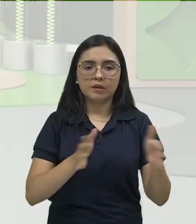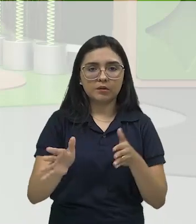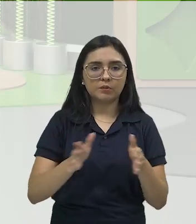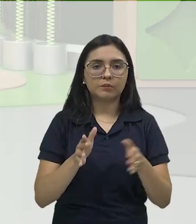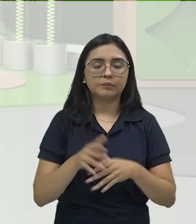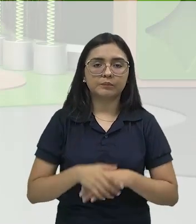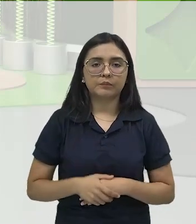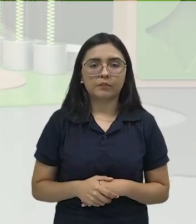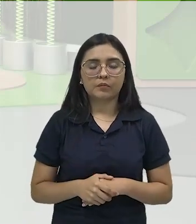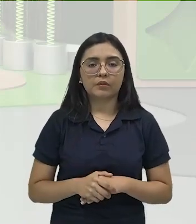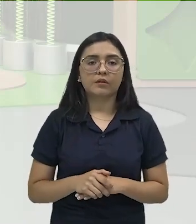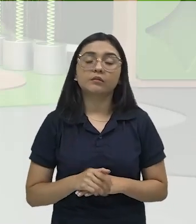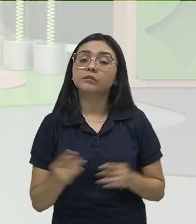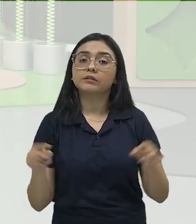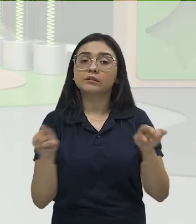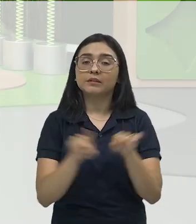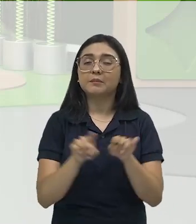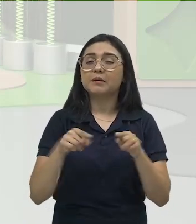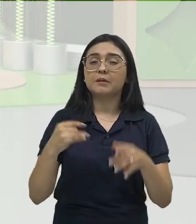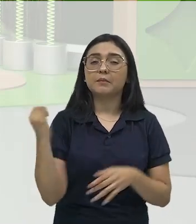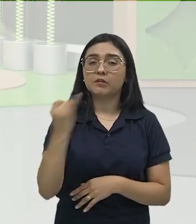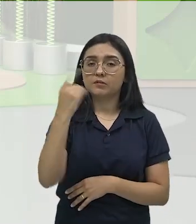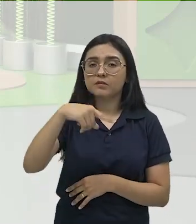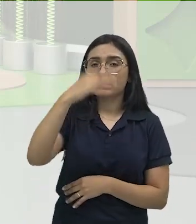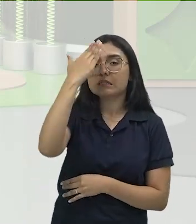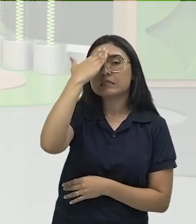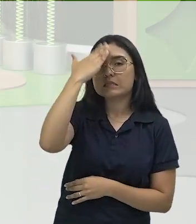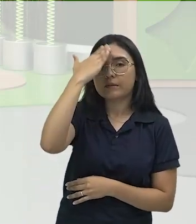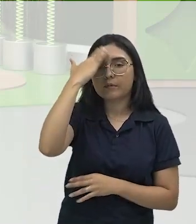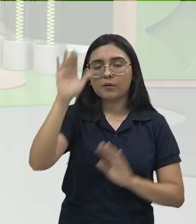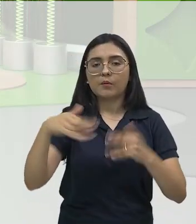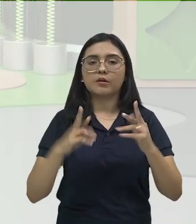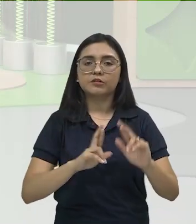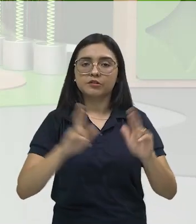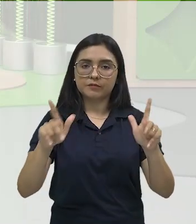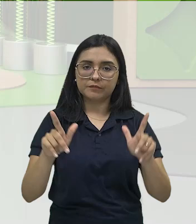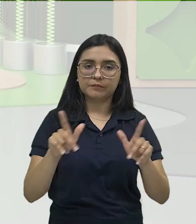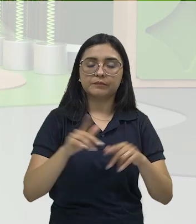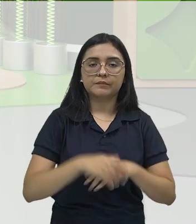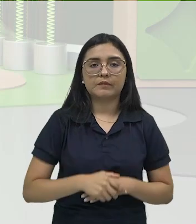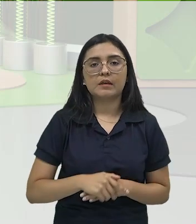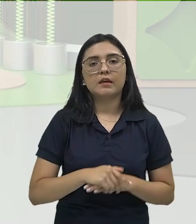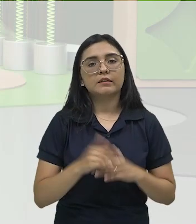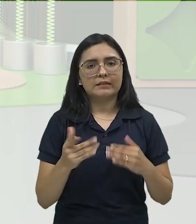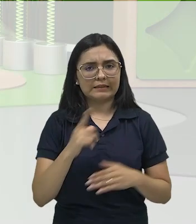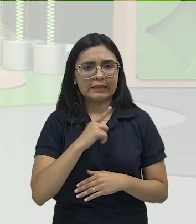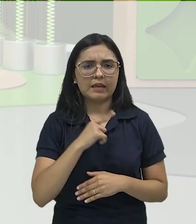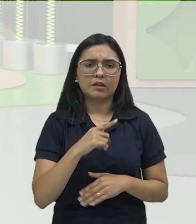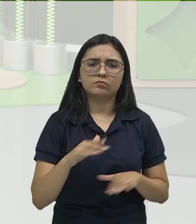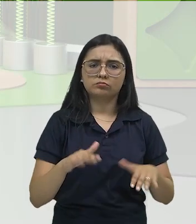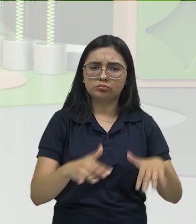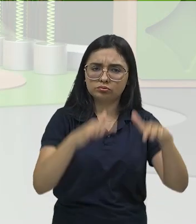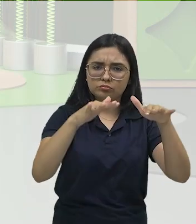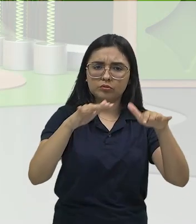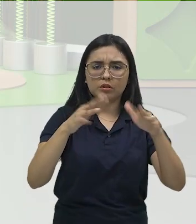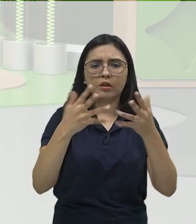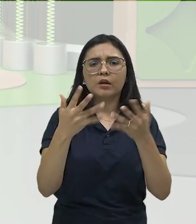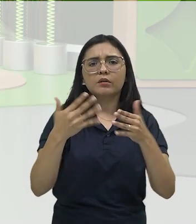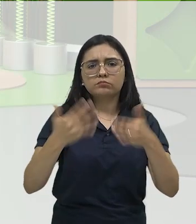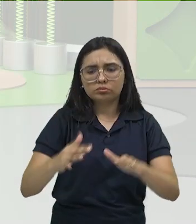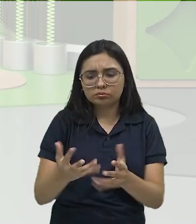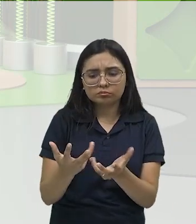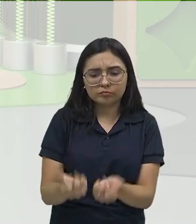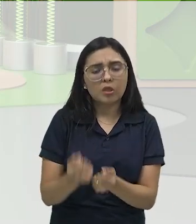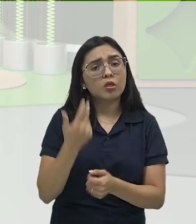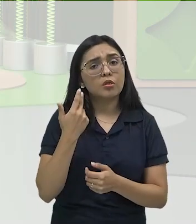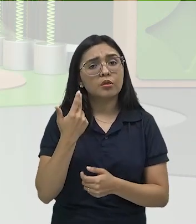Então é importante que vocês saibam bem essa diferença. Ter cheia e ter seca é normal todos os anos. O